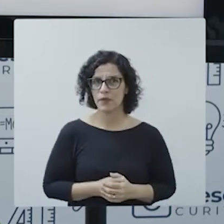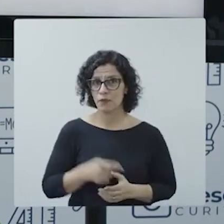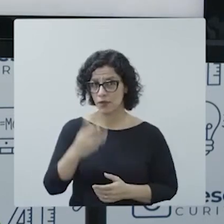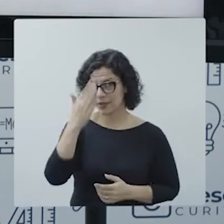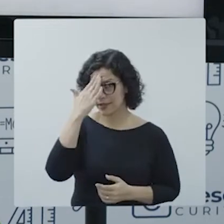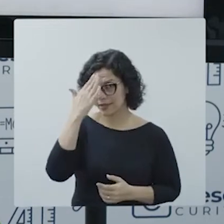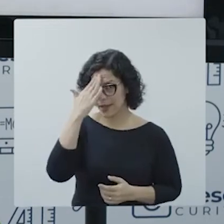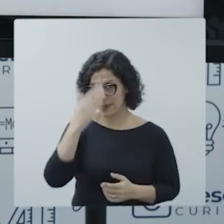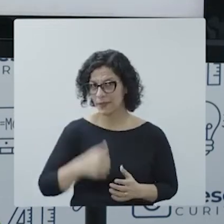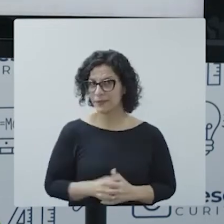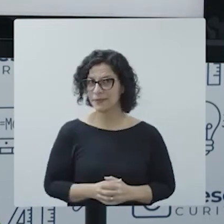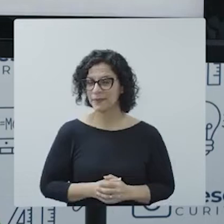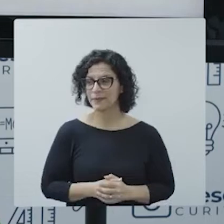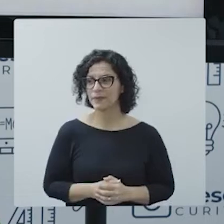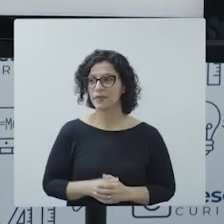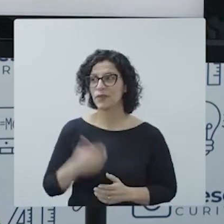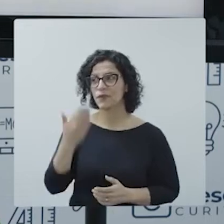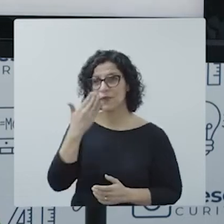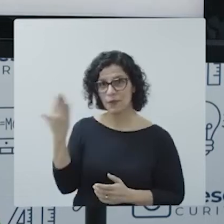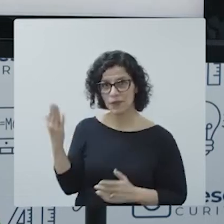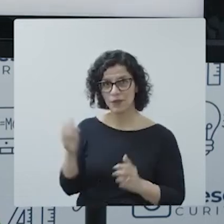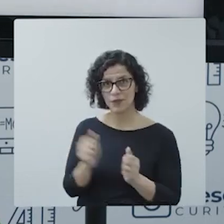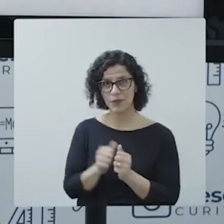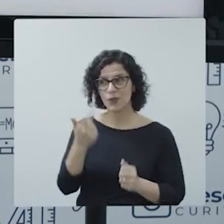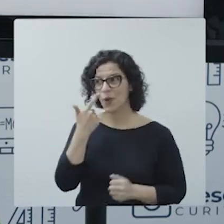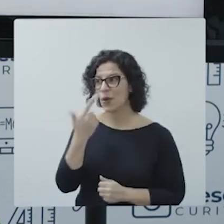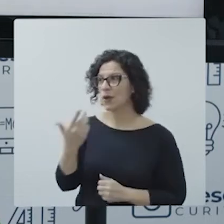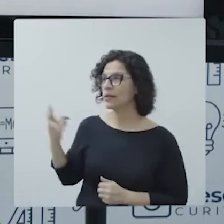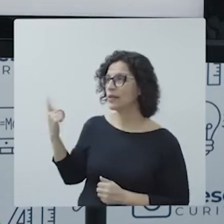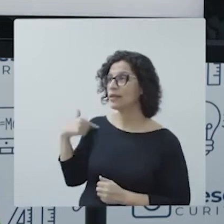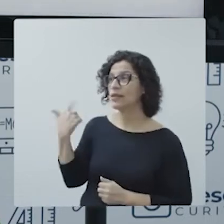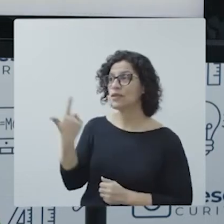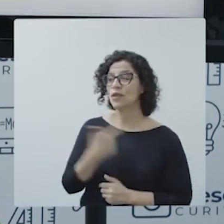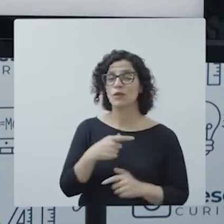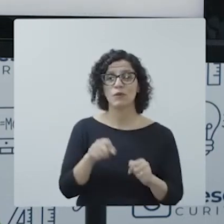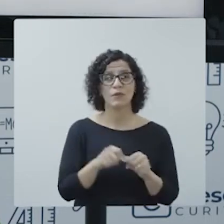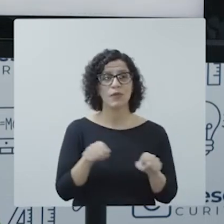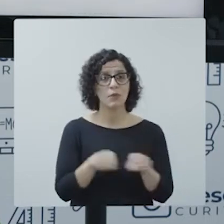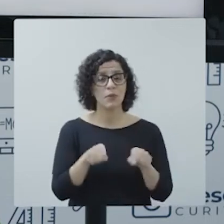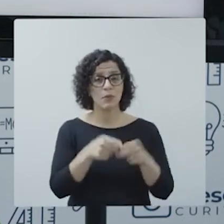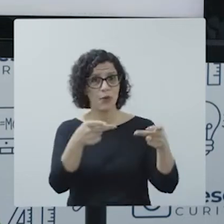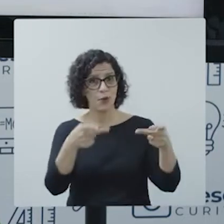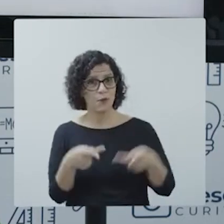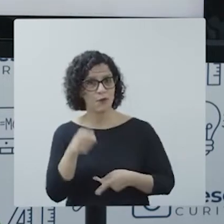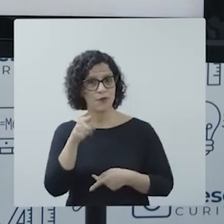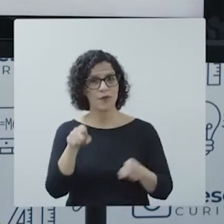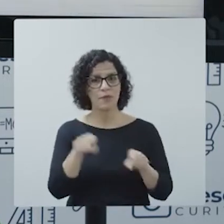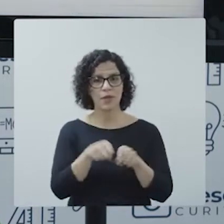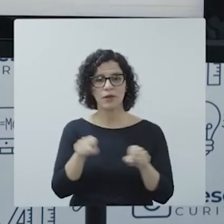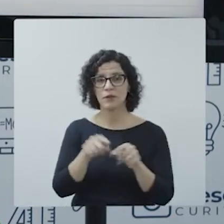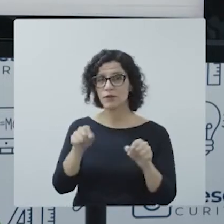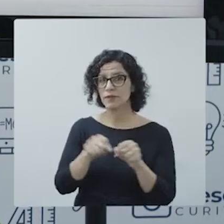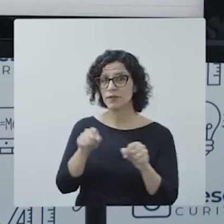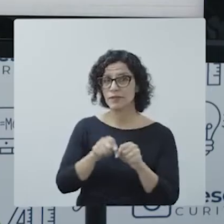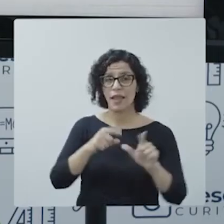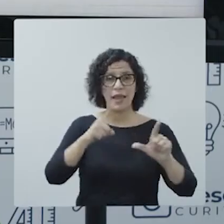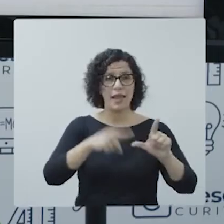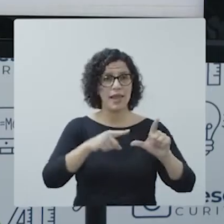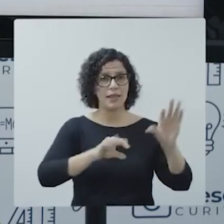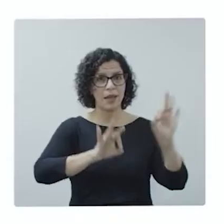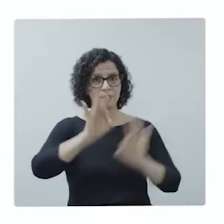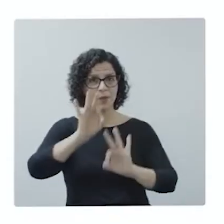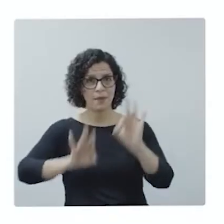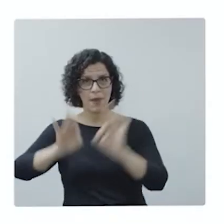Você sabe? Então vamos lá? É hora então de eu convidar você para pegar o seu